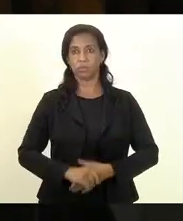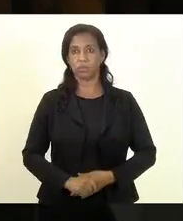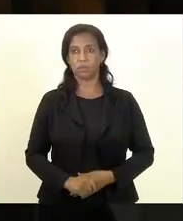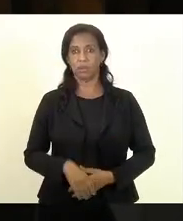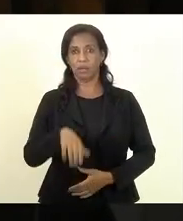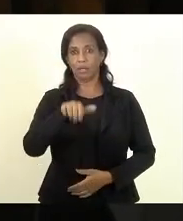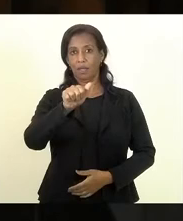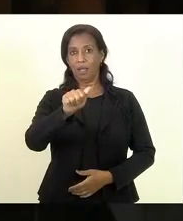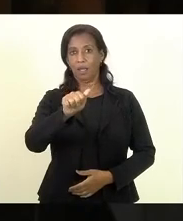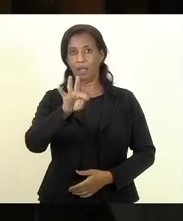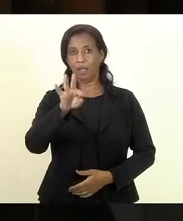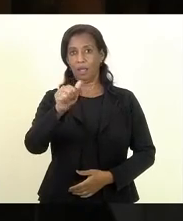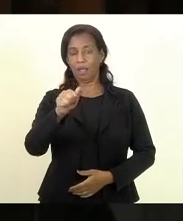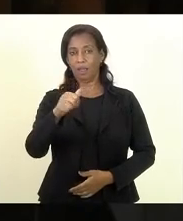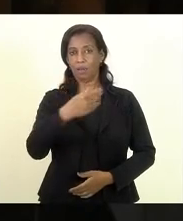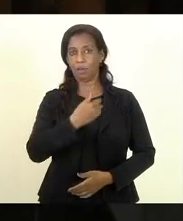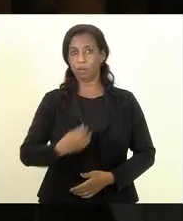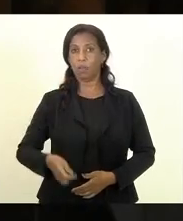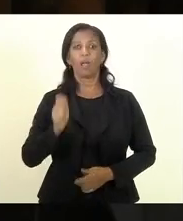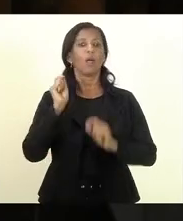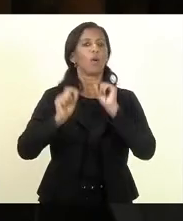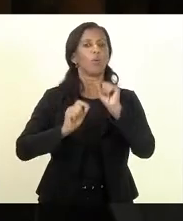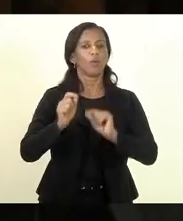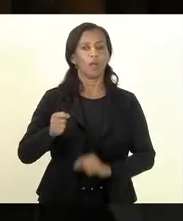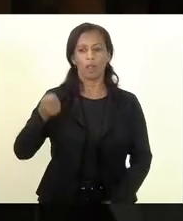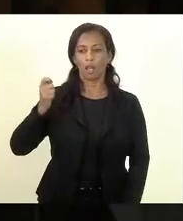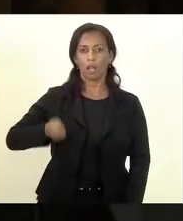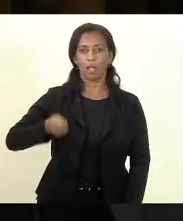Asta pública é sinônimo de leilão.